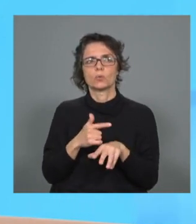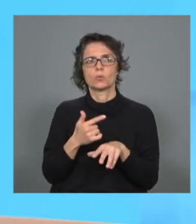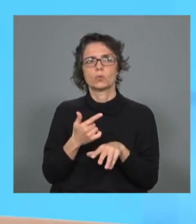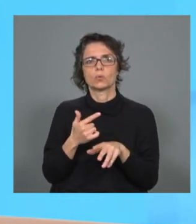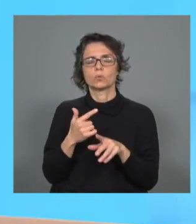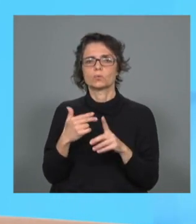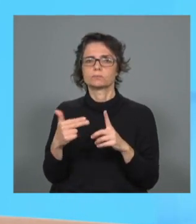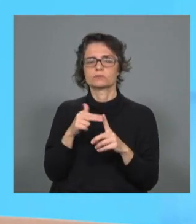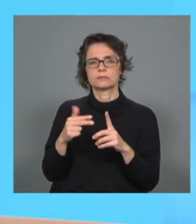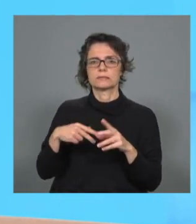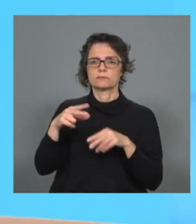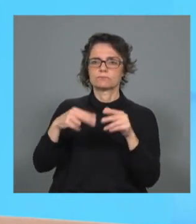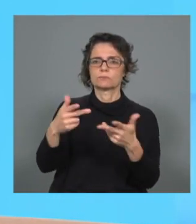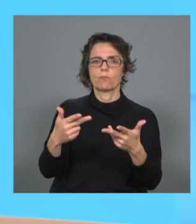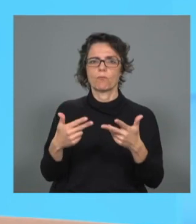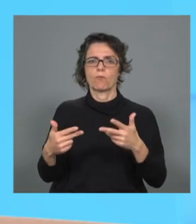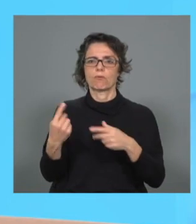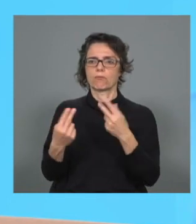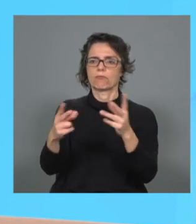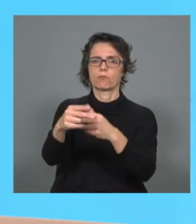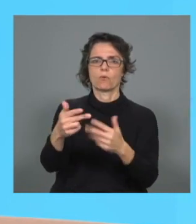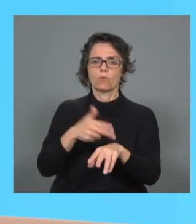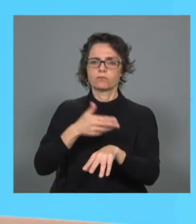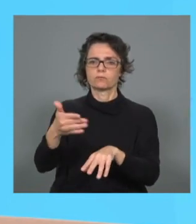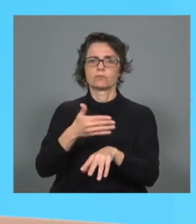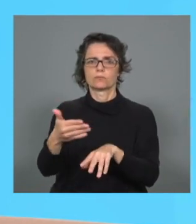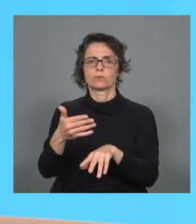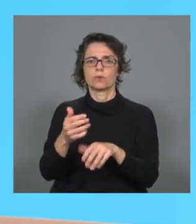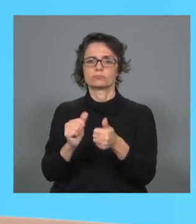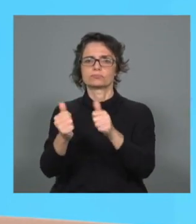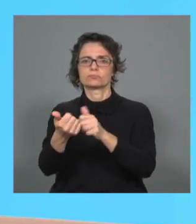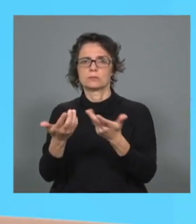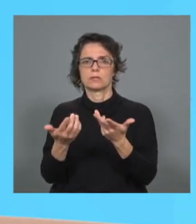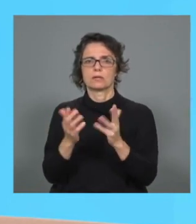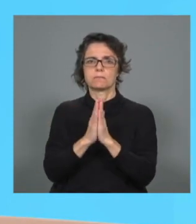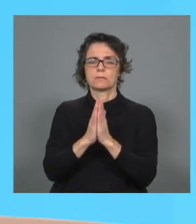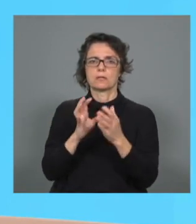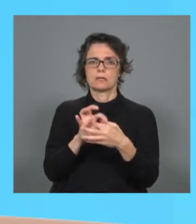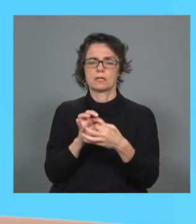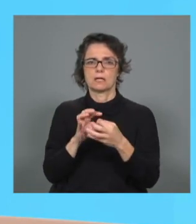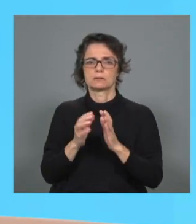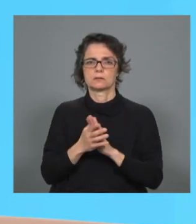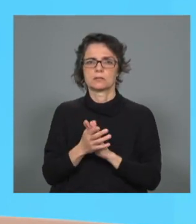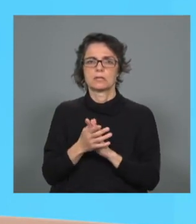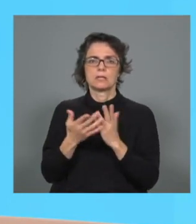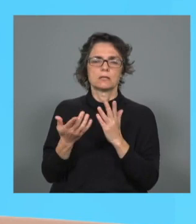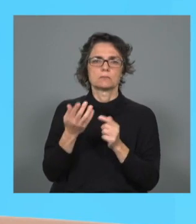é consensual perceber este, digamos, não direi recuo, mas menos